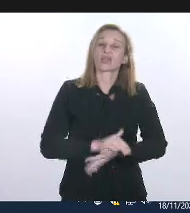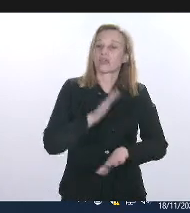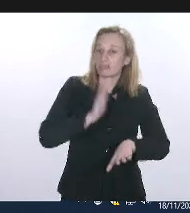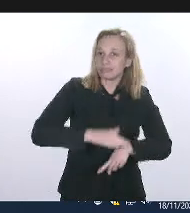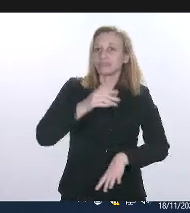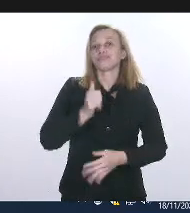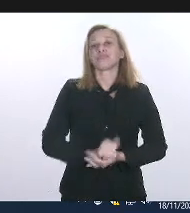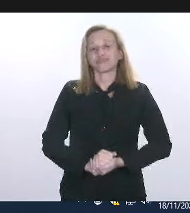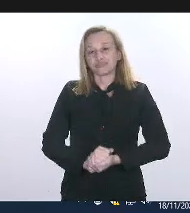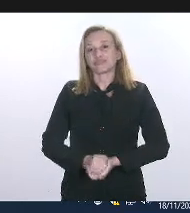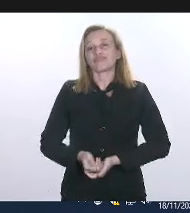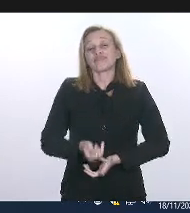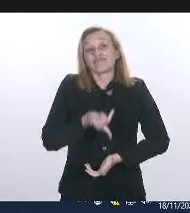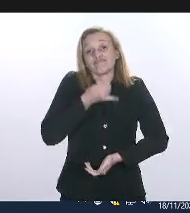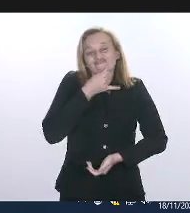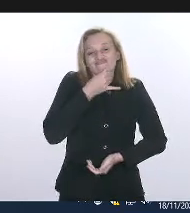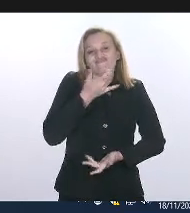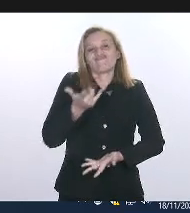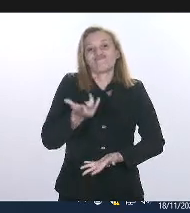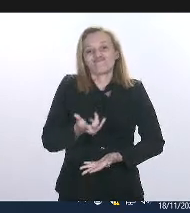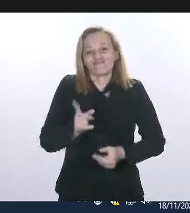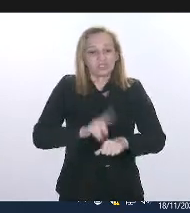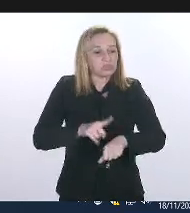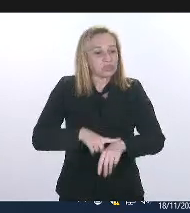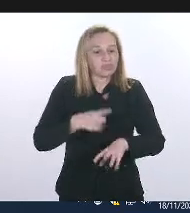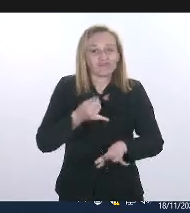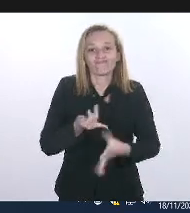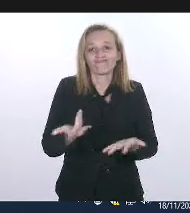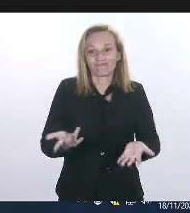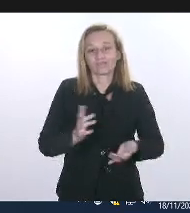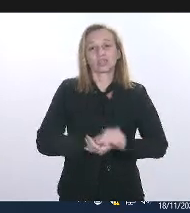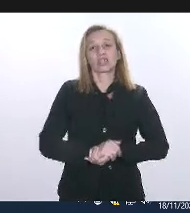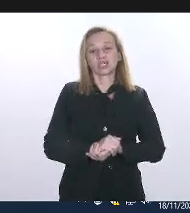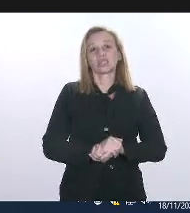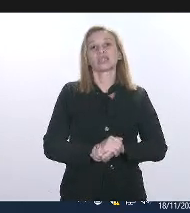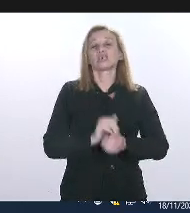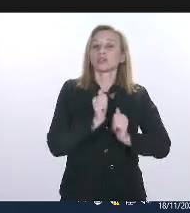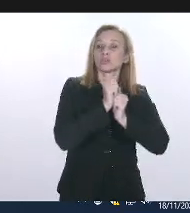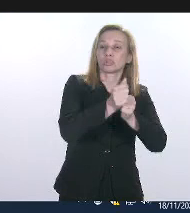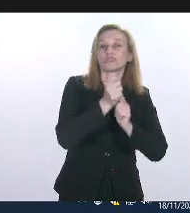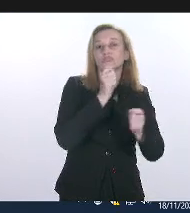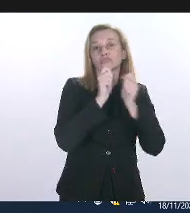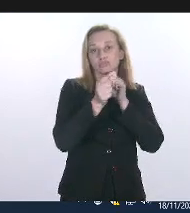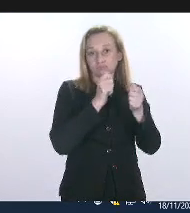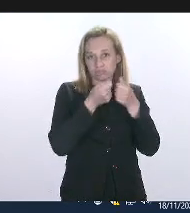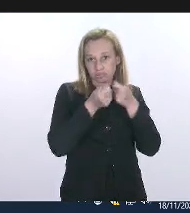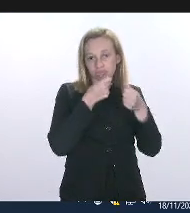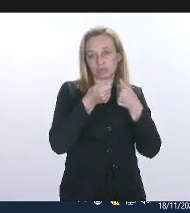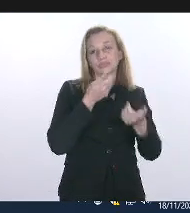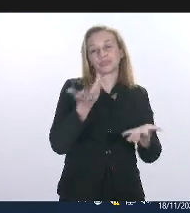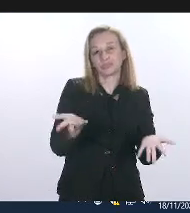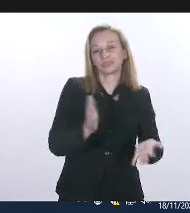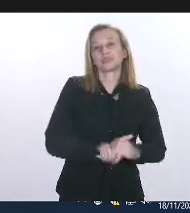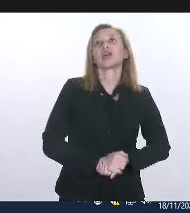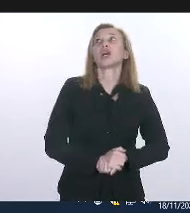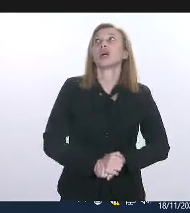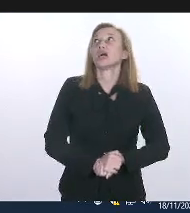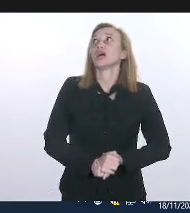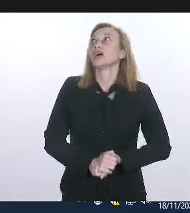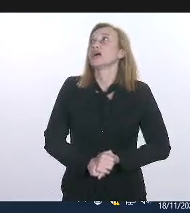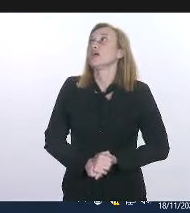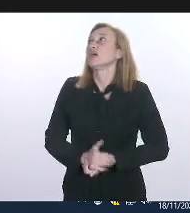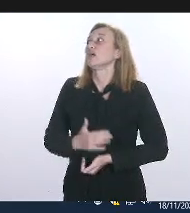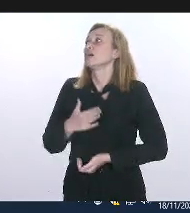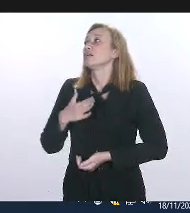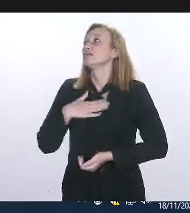uma vez está se vendo aí num momento delicado e acompanhando pela imprensa também por relatos desse aumento. As minhas